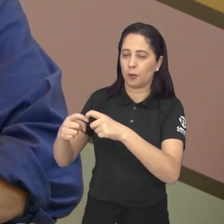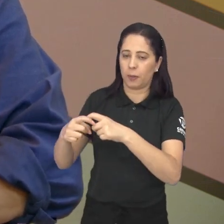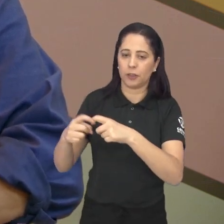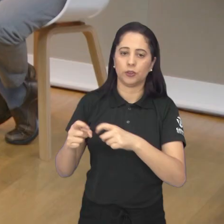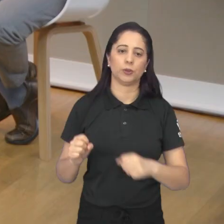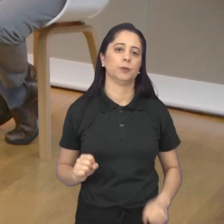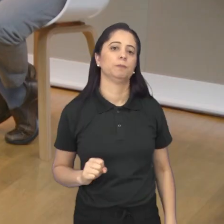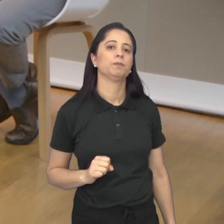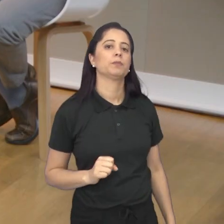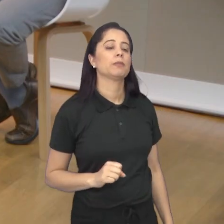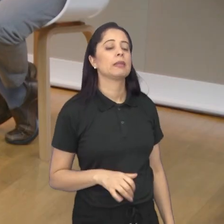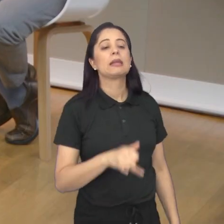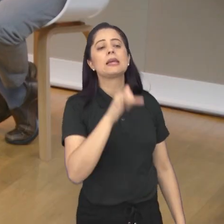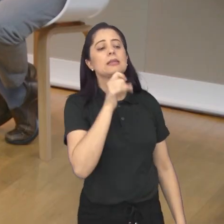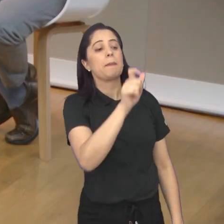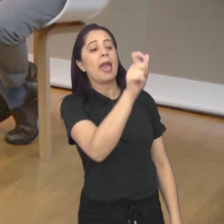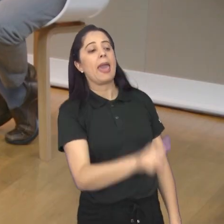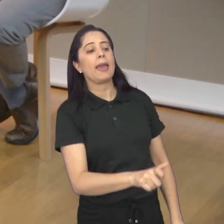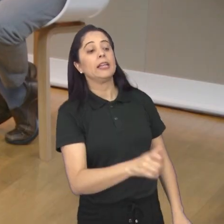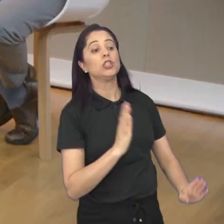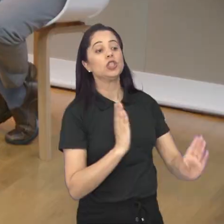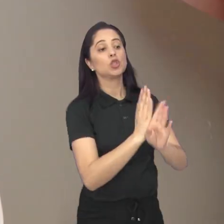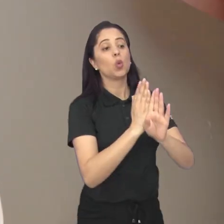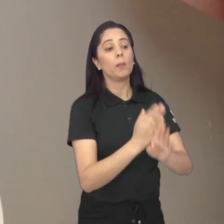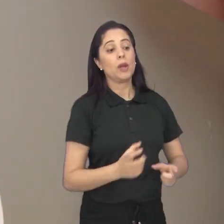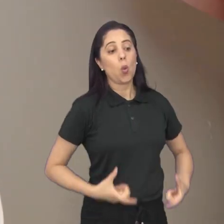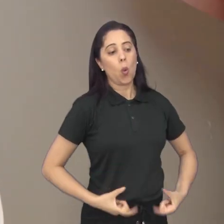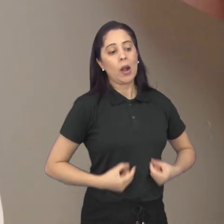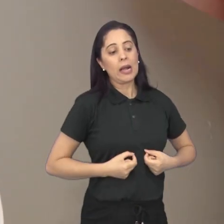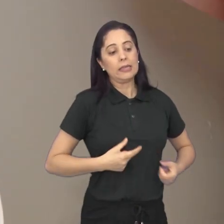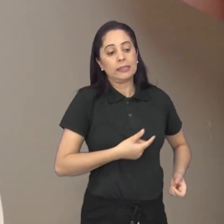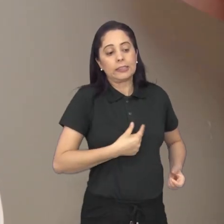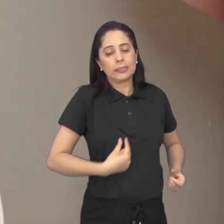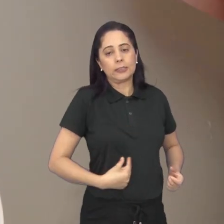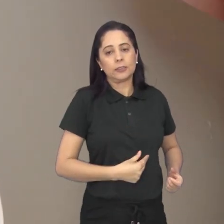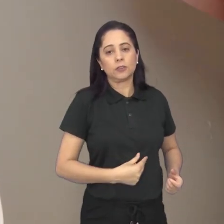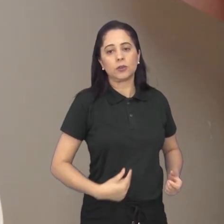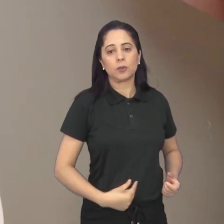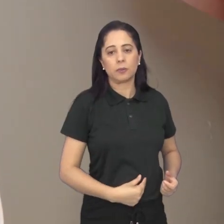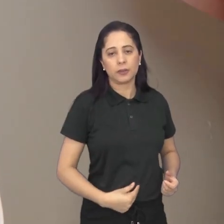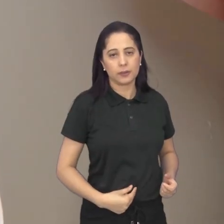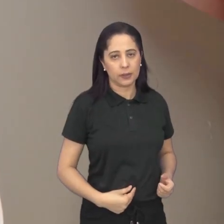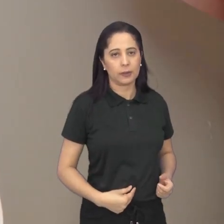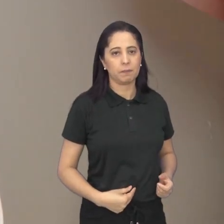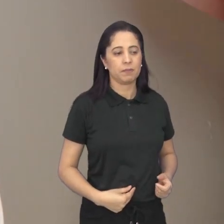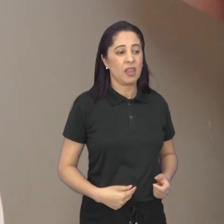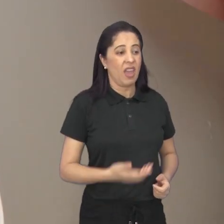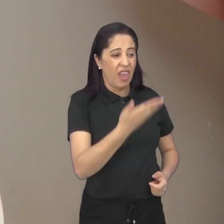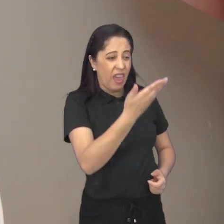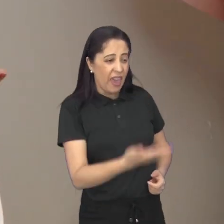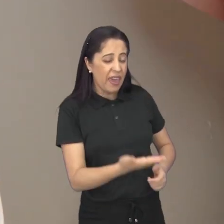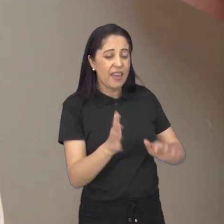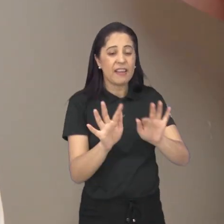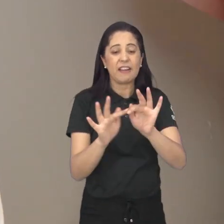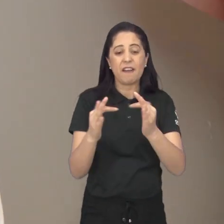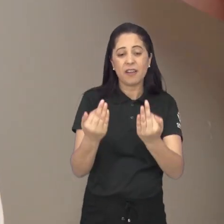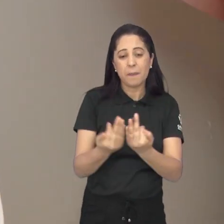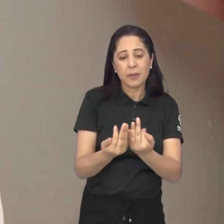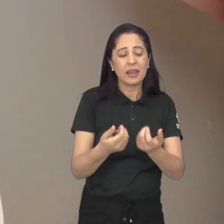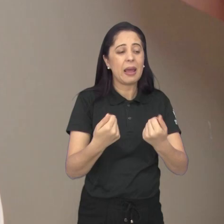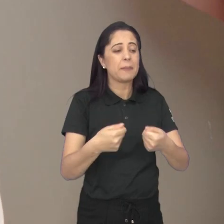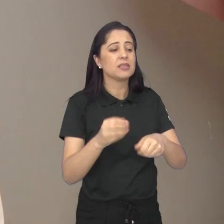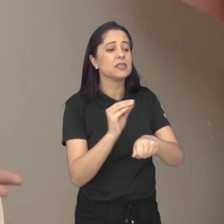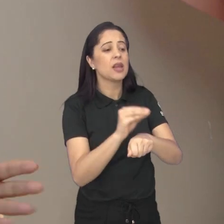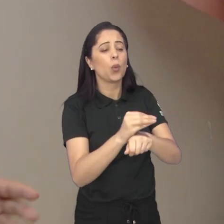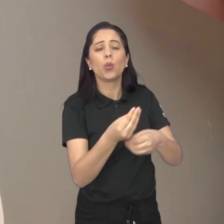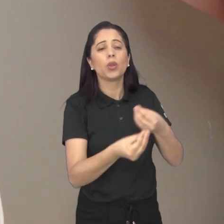logo. E de repente um paciente foi diagnosticado com câncer de intestino. Quais os cuidados que esse paciente, os familiares, né, devem ter para